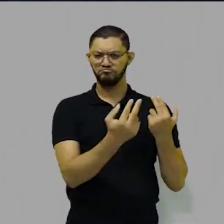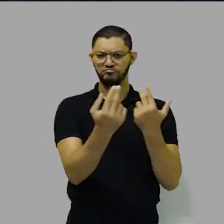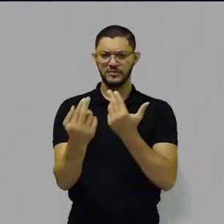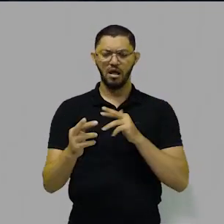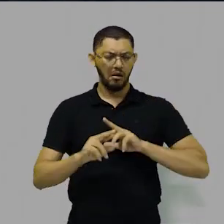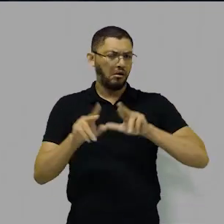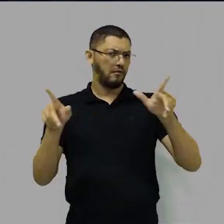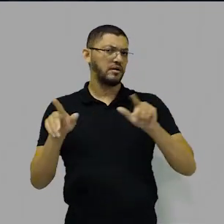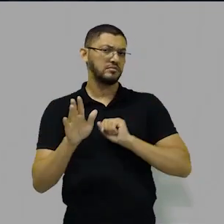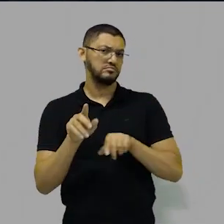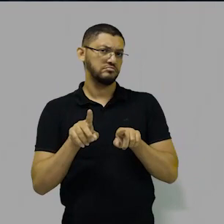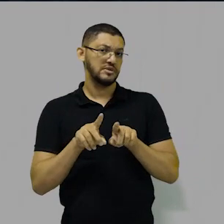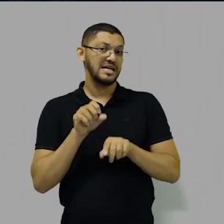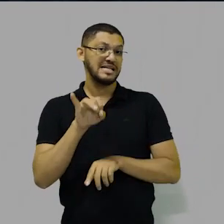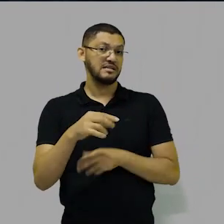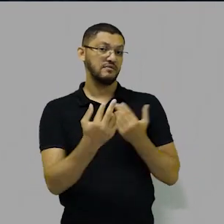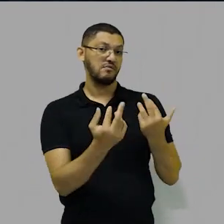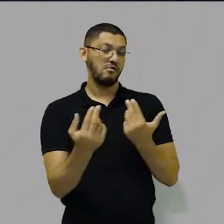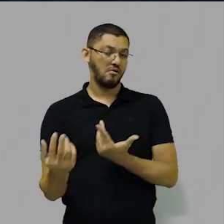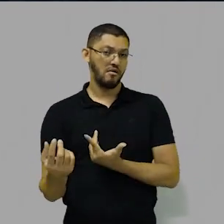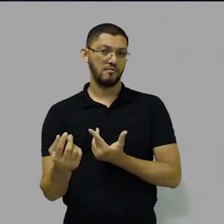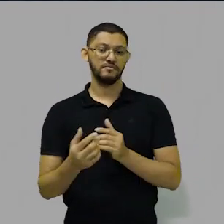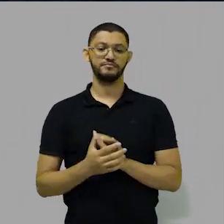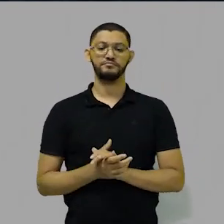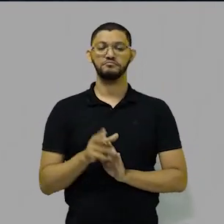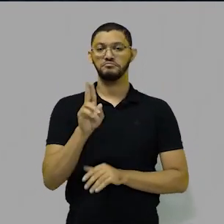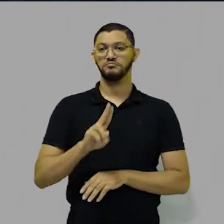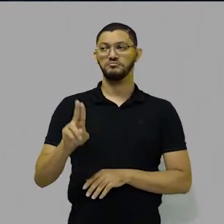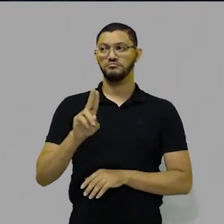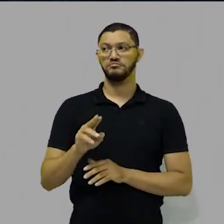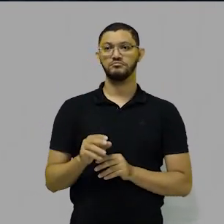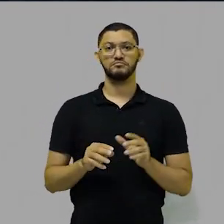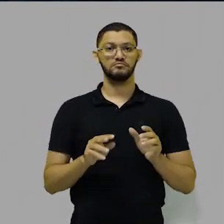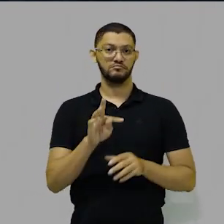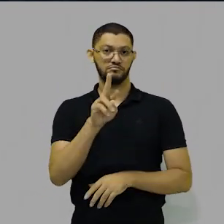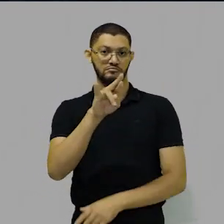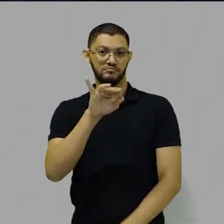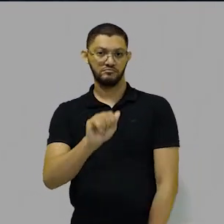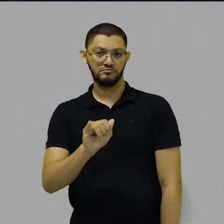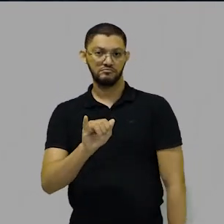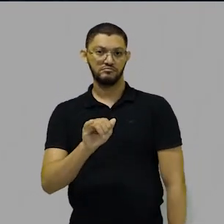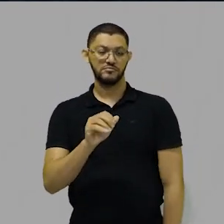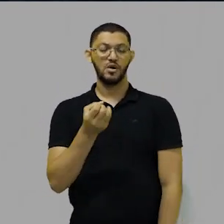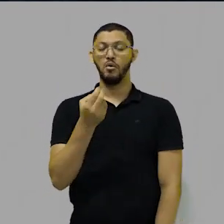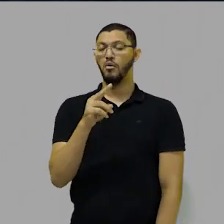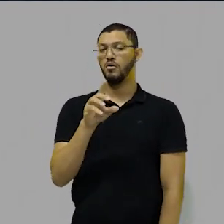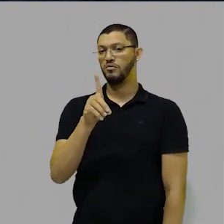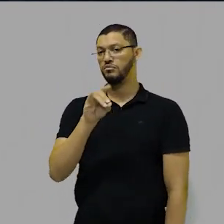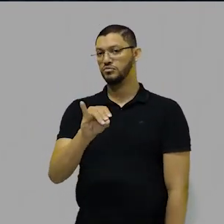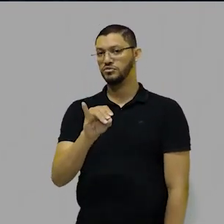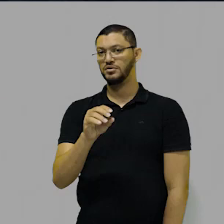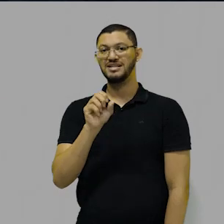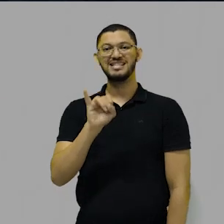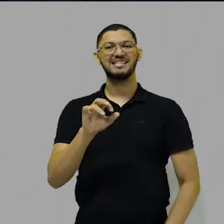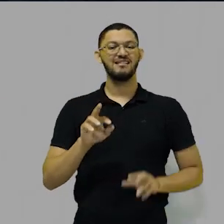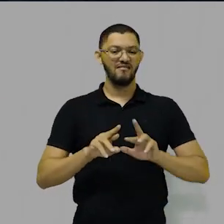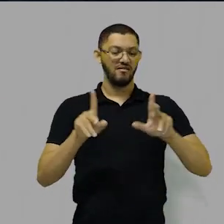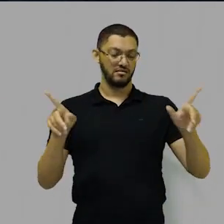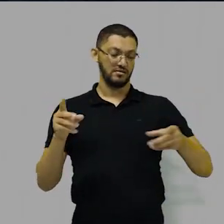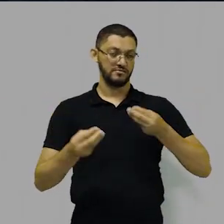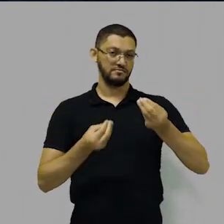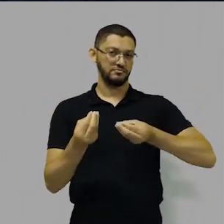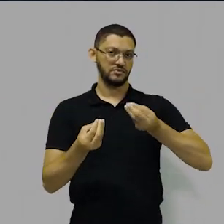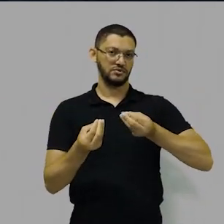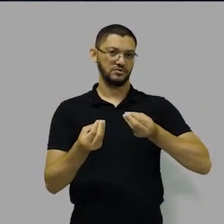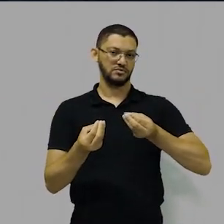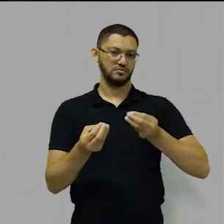são diferentes. Se forem iguais, vou usar o tri, né? Ou di. Se forem diferentes,